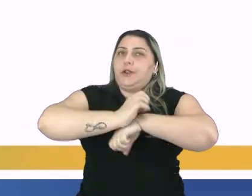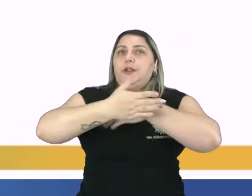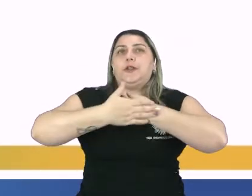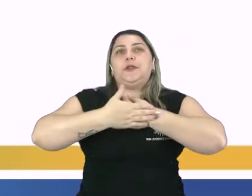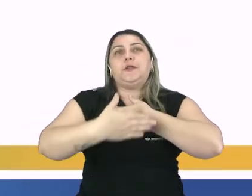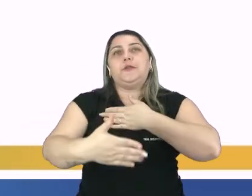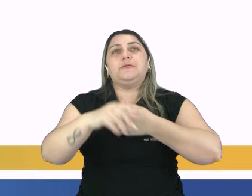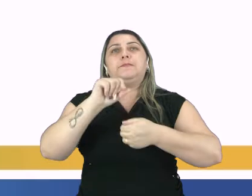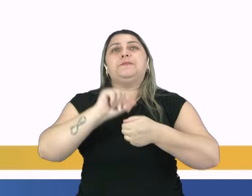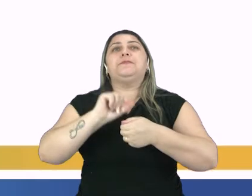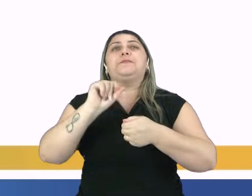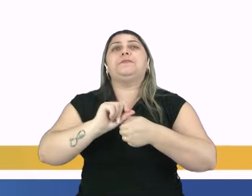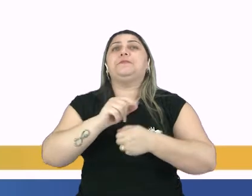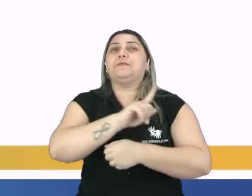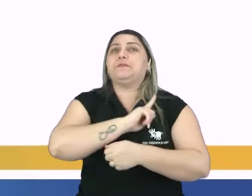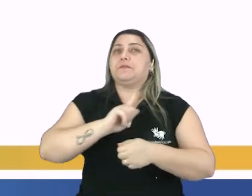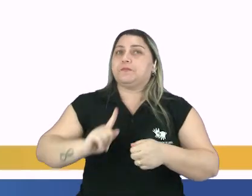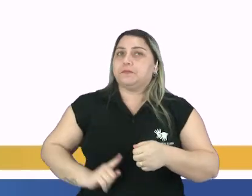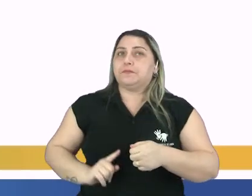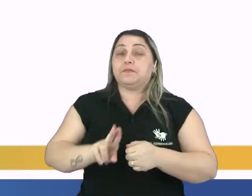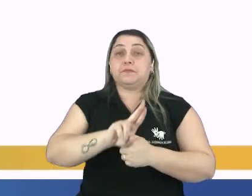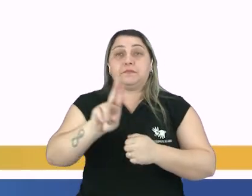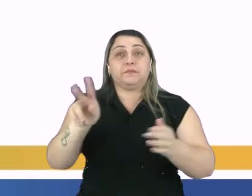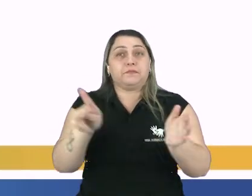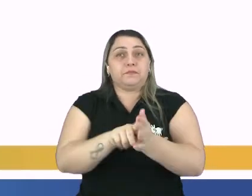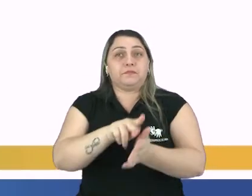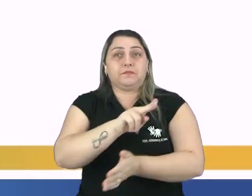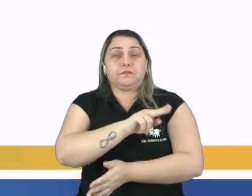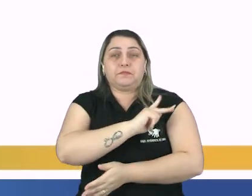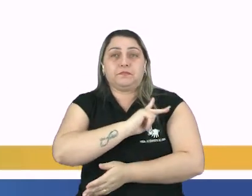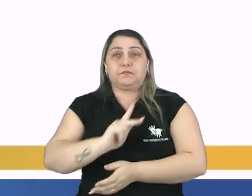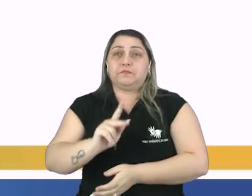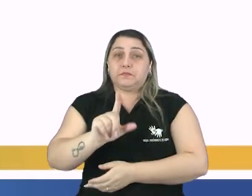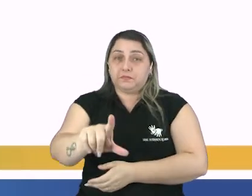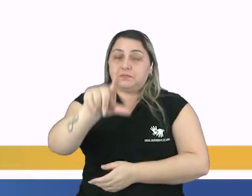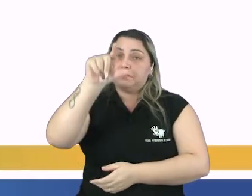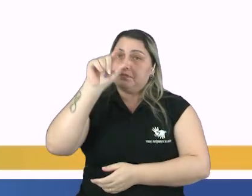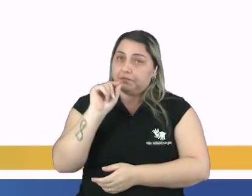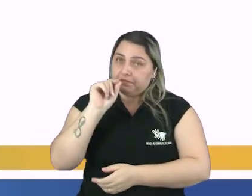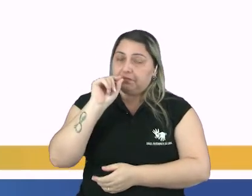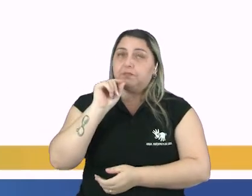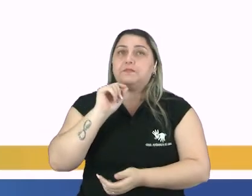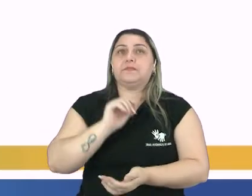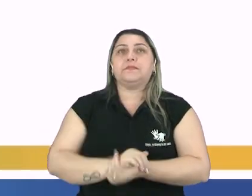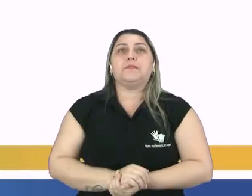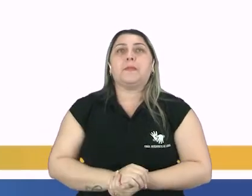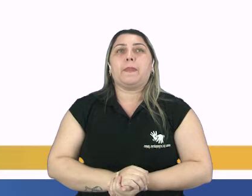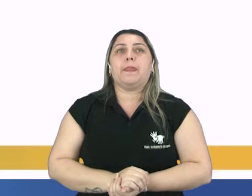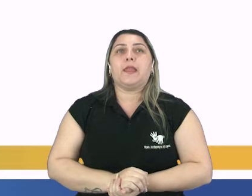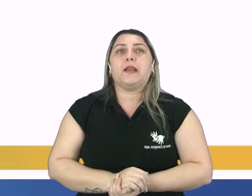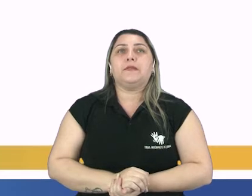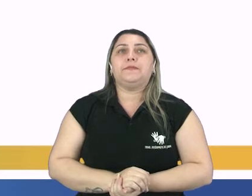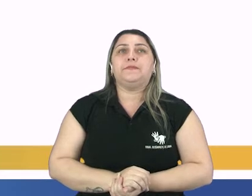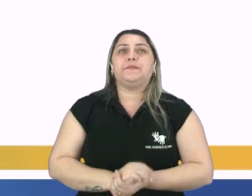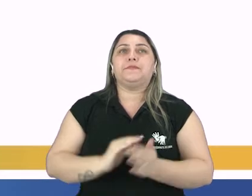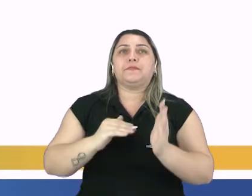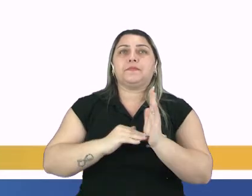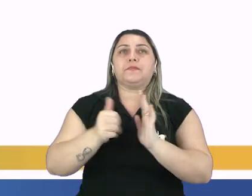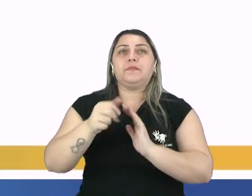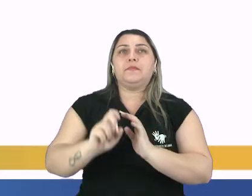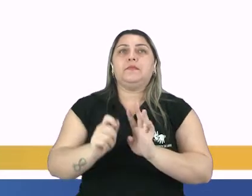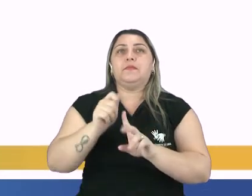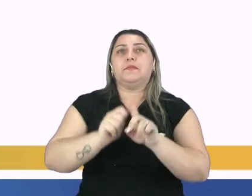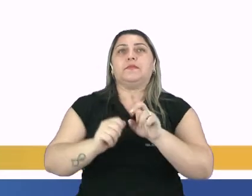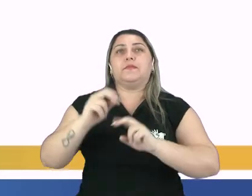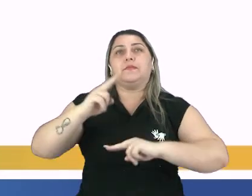a ser exercida por um governador que era nomeado pelo presidente da República. Então era o presidente que nomeava esse governador. Até que